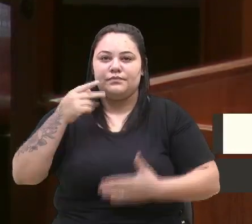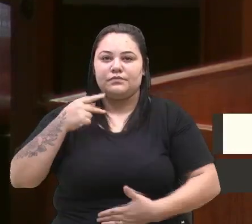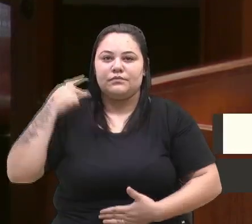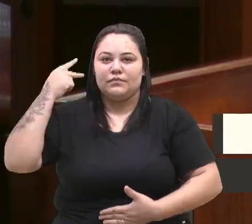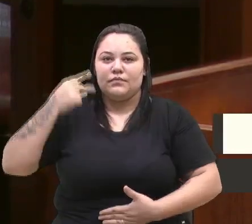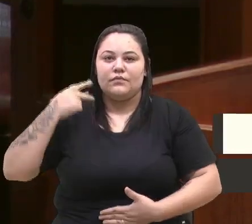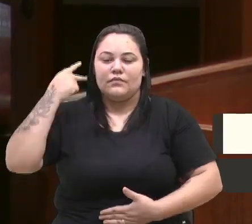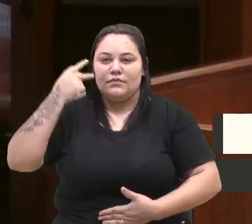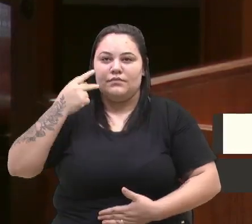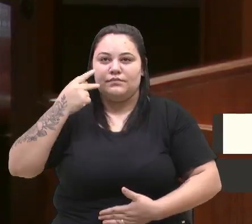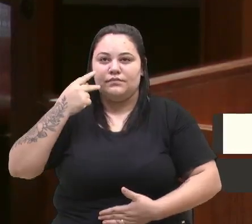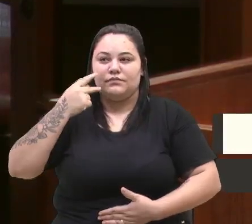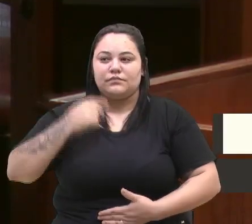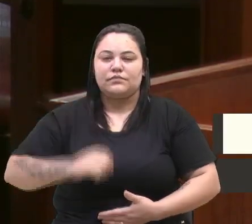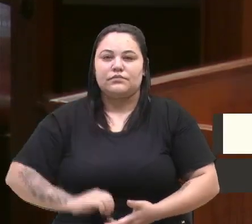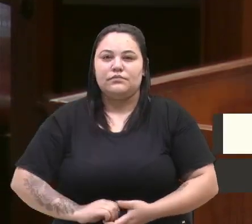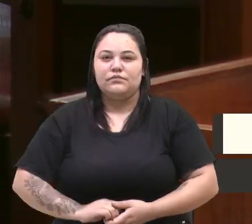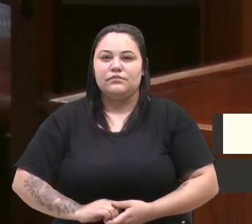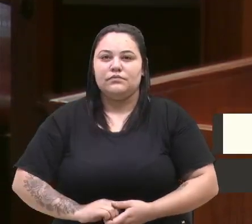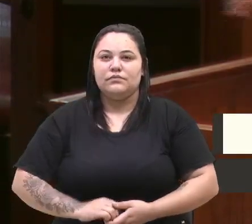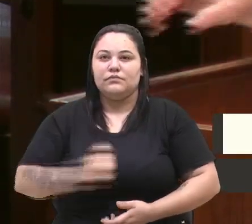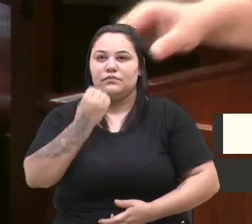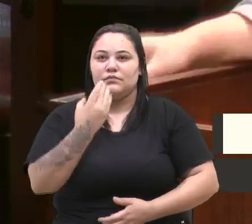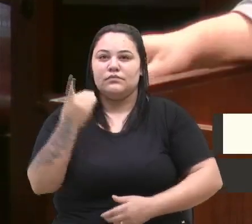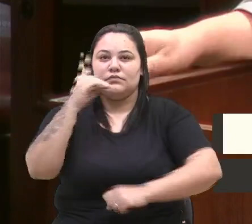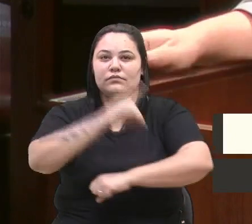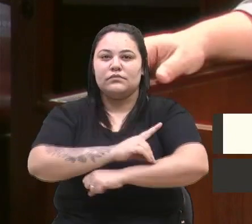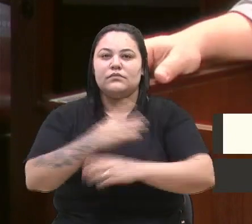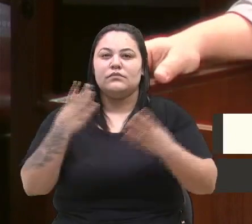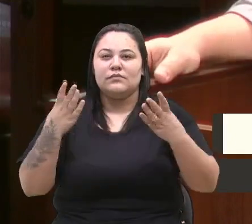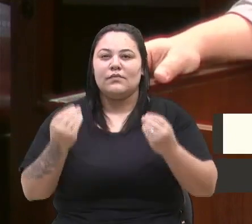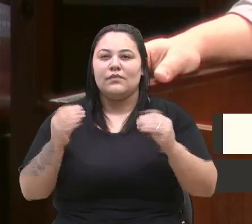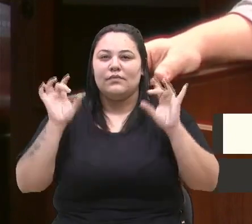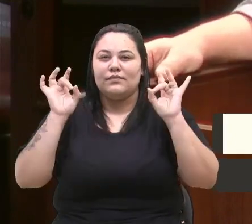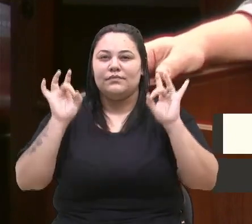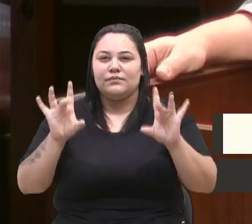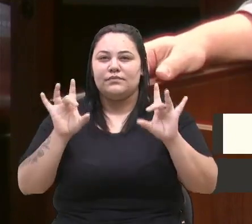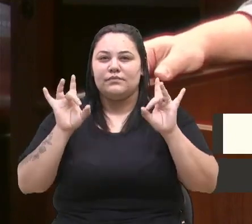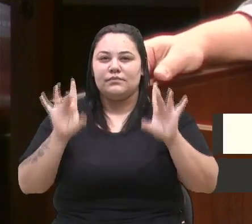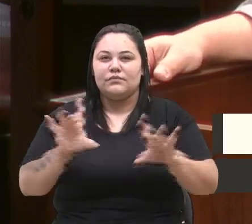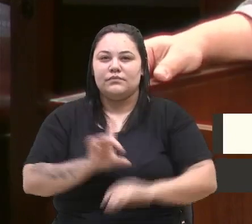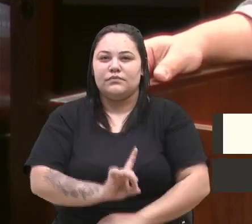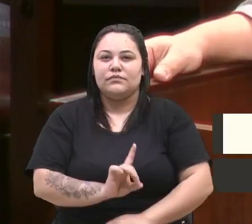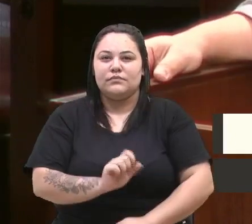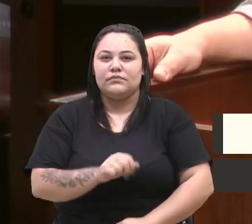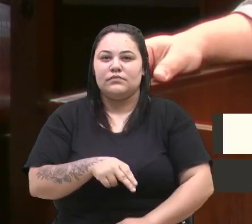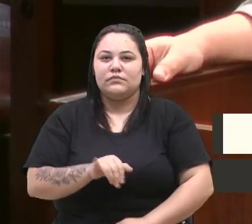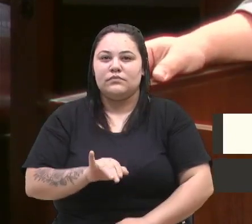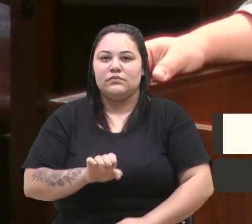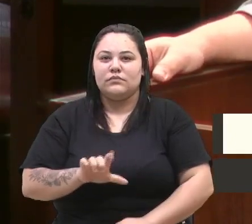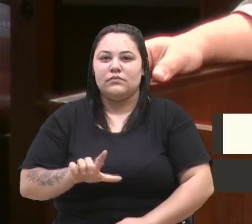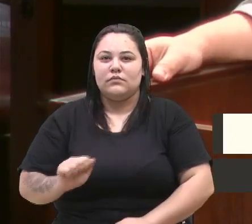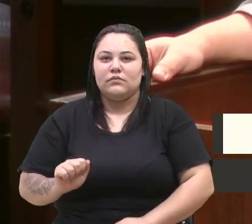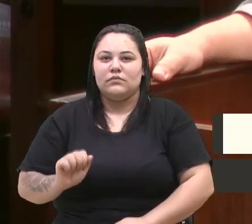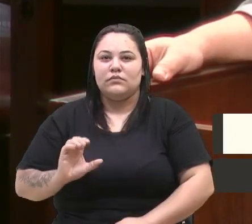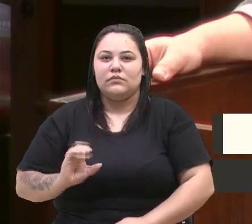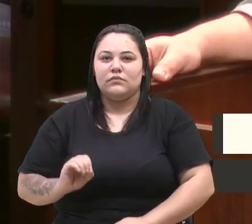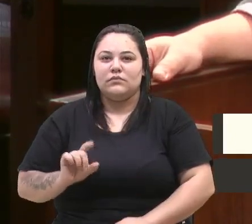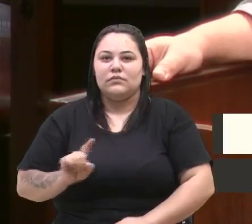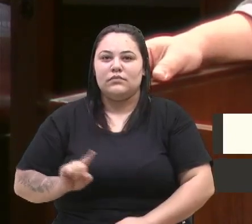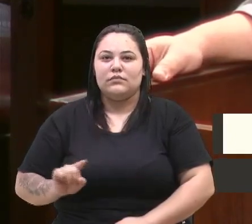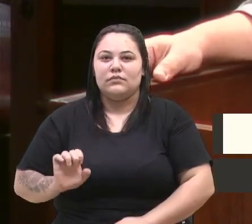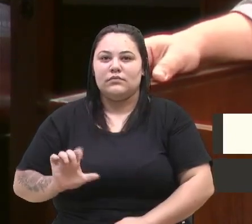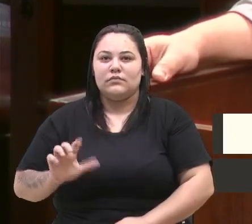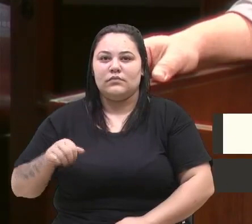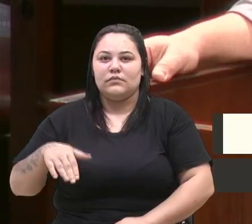senhoras vereadoras. E um bom dia muito especial a Daniela Ozelame. Dá um tchauzinho para ela